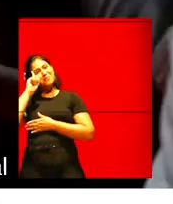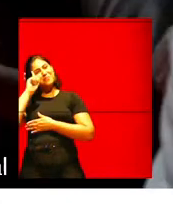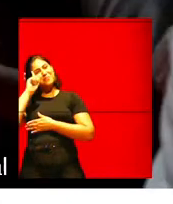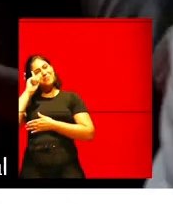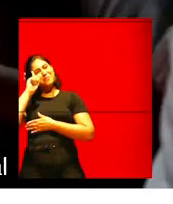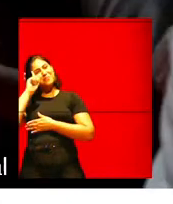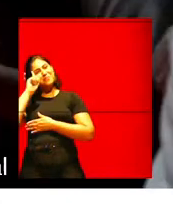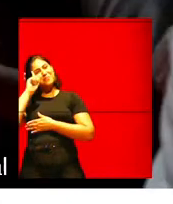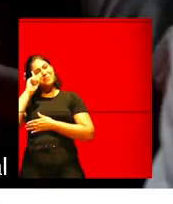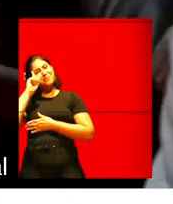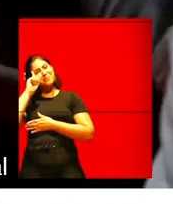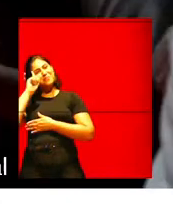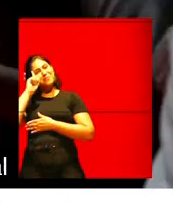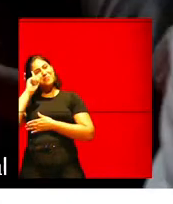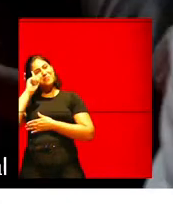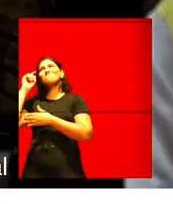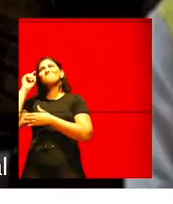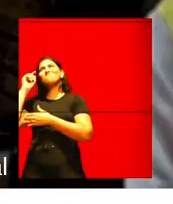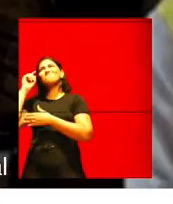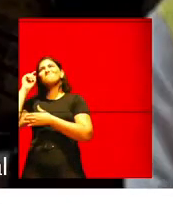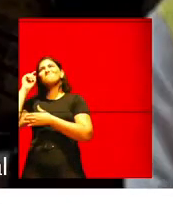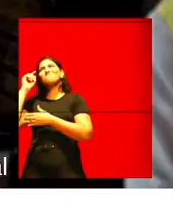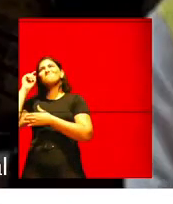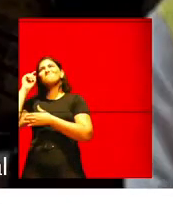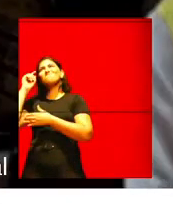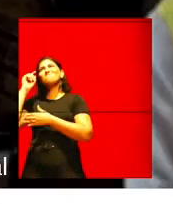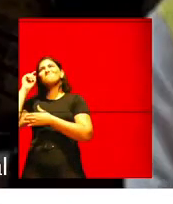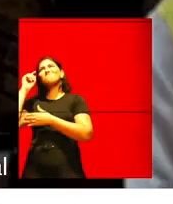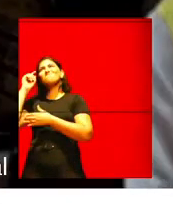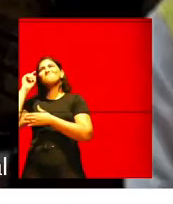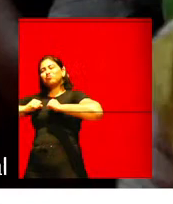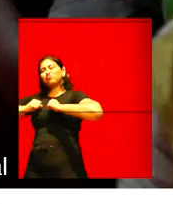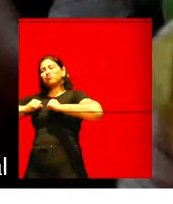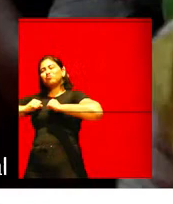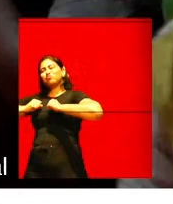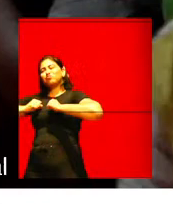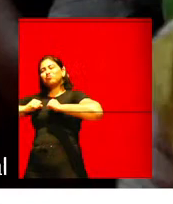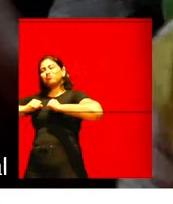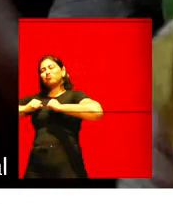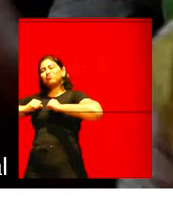Olha o pezinho! Olha o pezinho! Olha o pezinho!